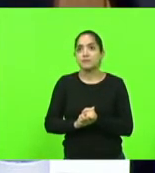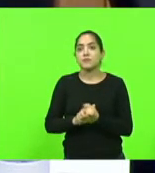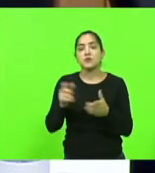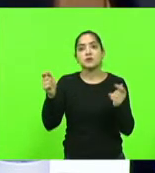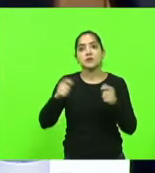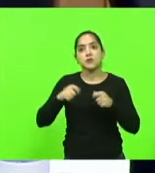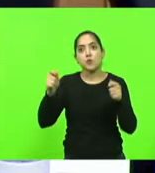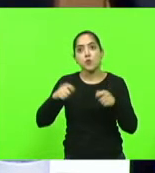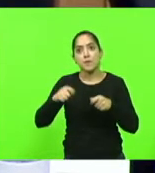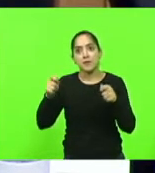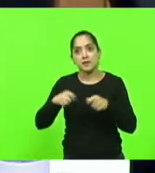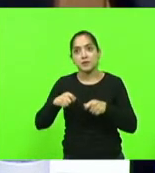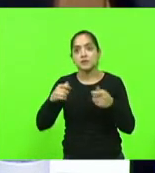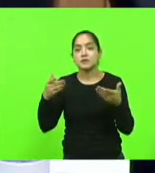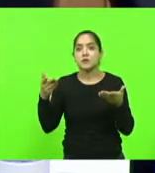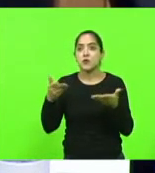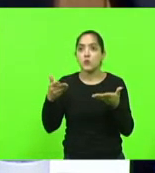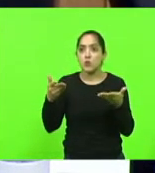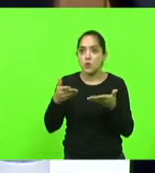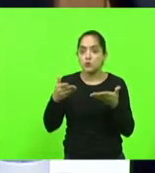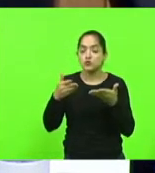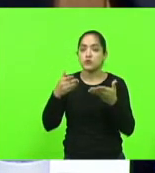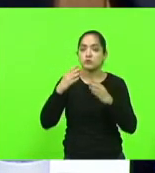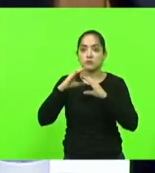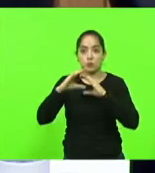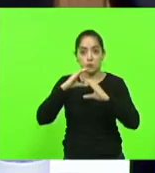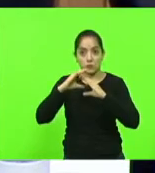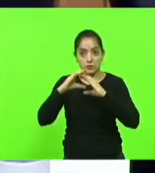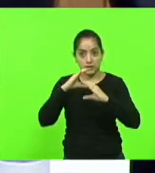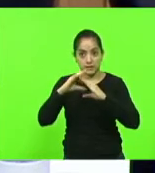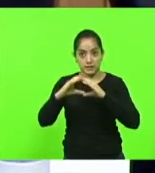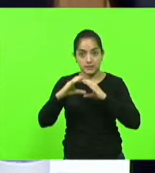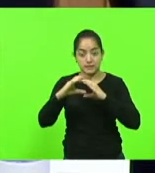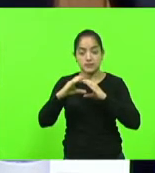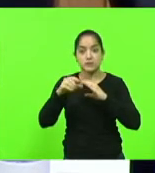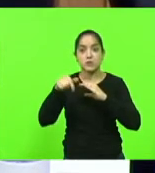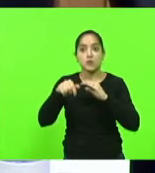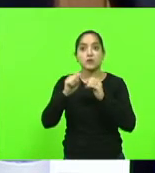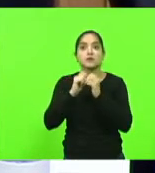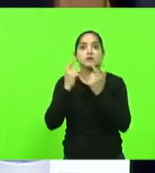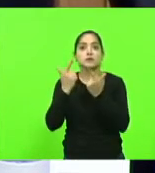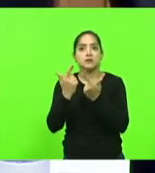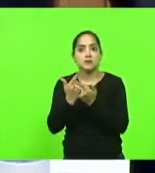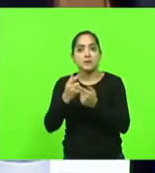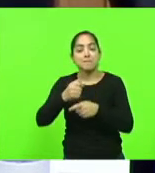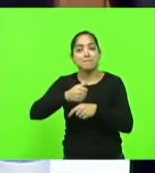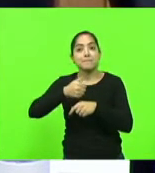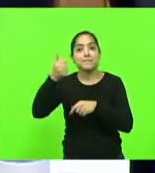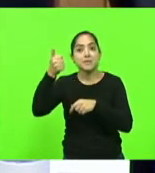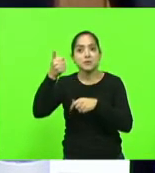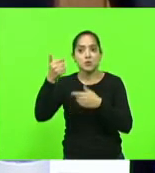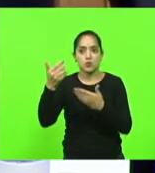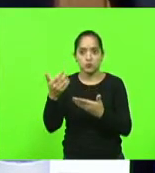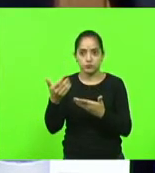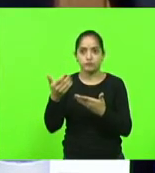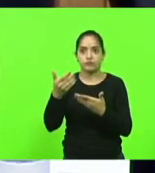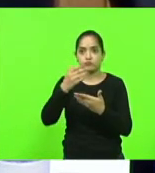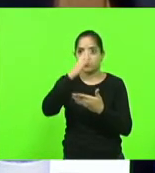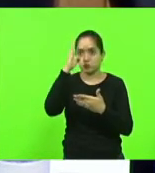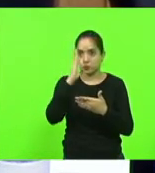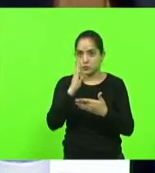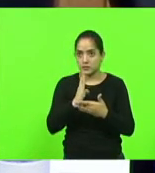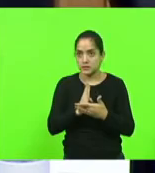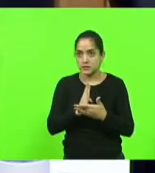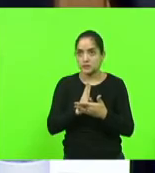competência. Hoje, a comunicação da nossa Casa Legislativa é a melhor comunicação disparado do Brasil,